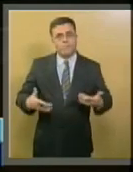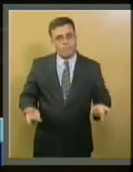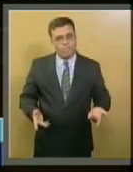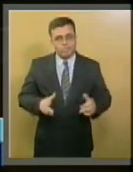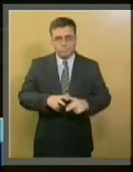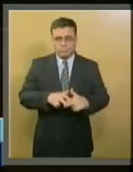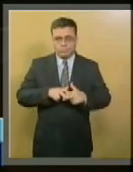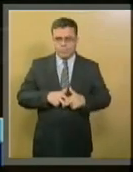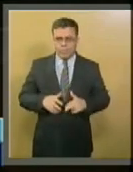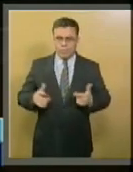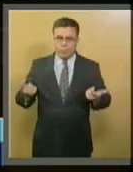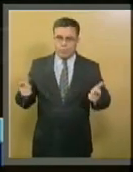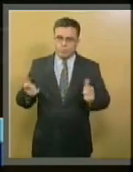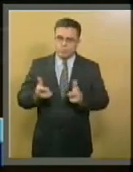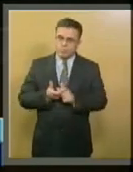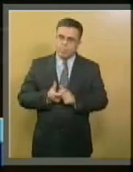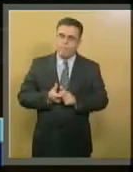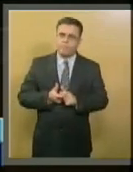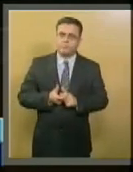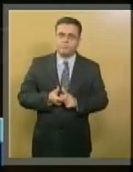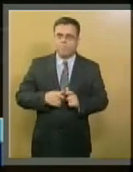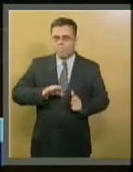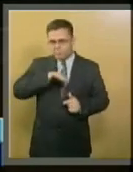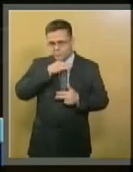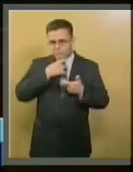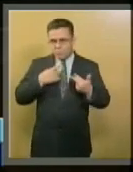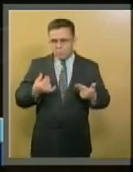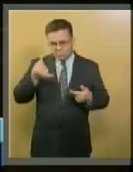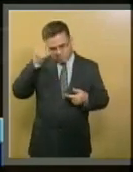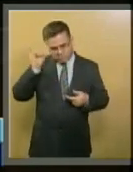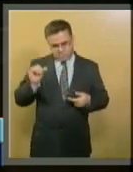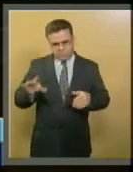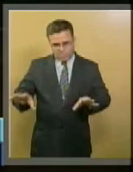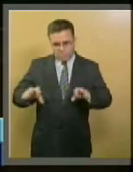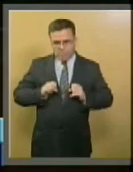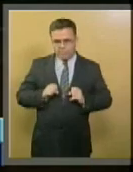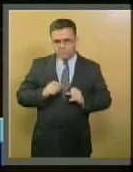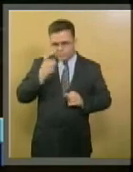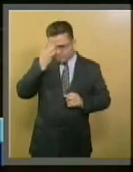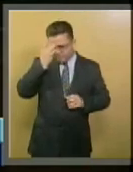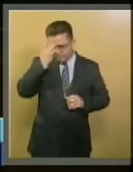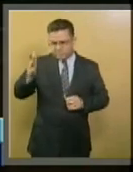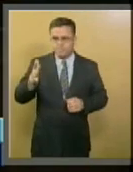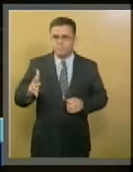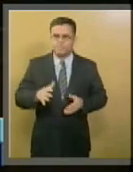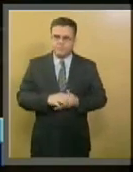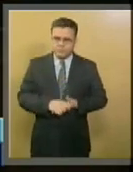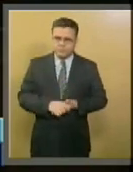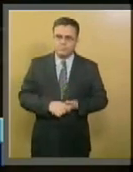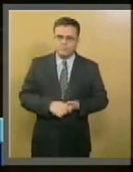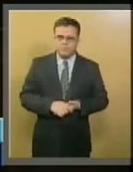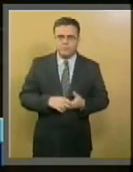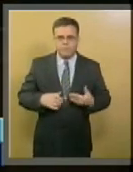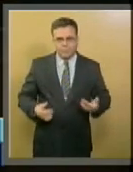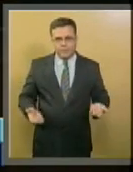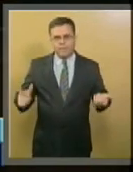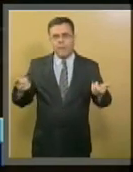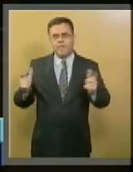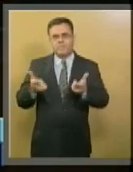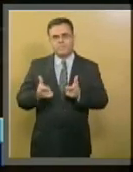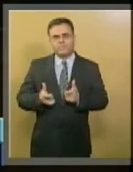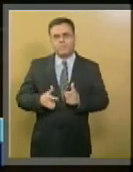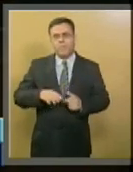menos animais nas ruas, doentes, o risco de uma pessoa contrair um vírus também é menor. Diminuindo os animais de